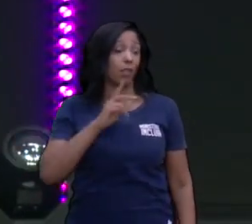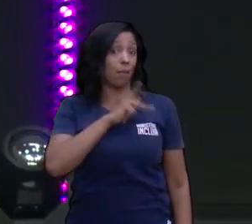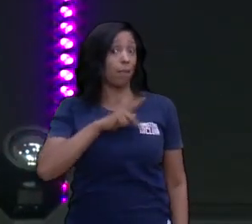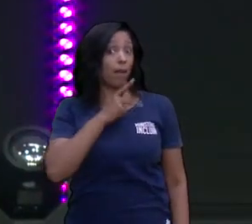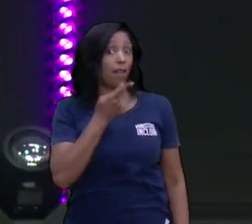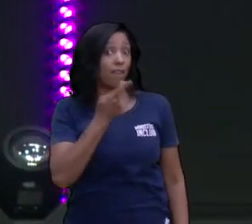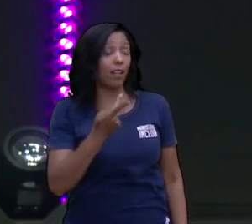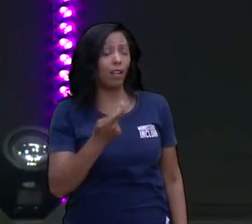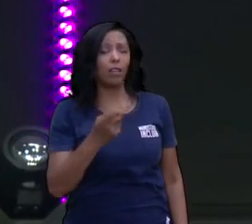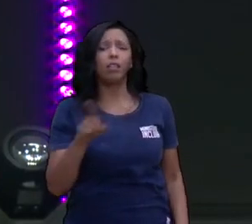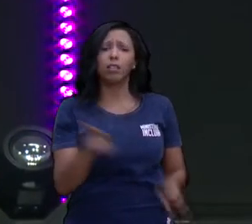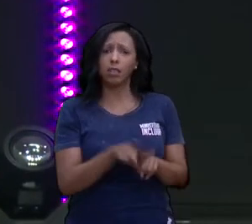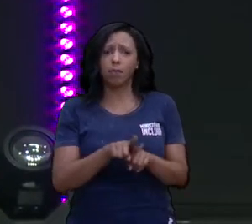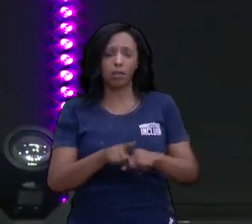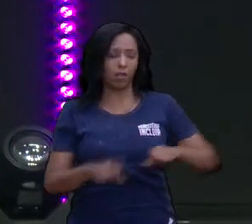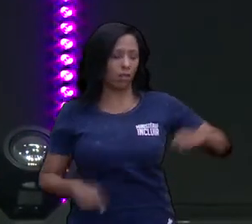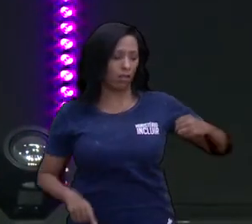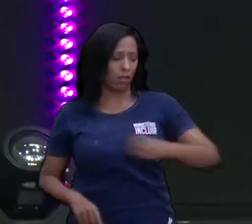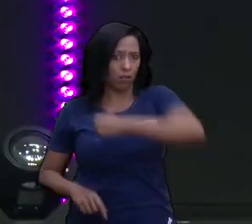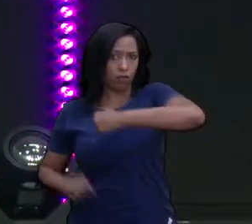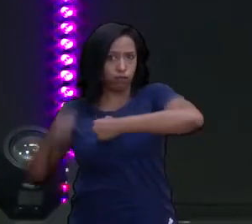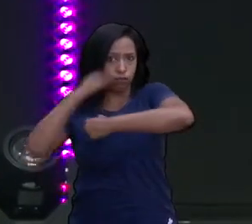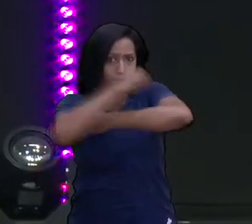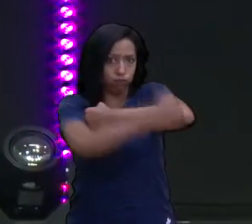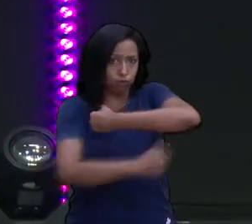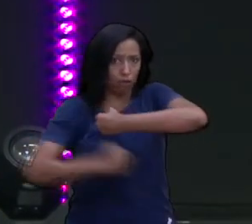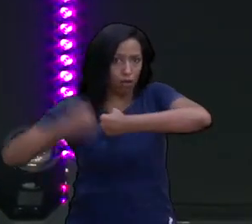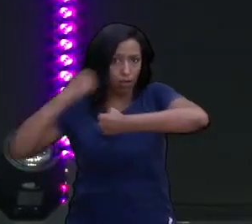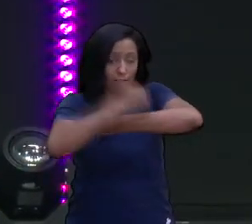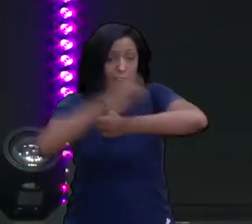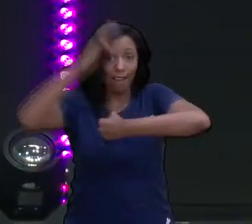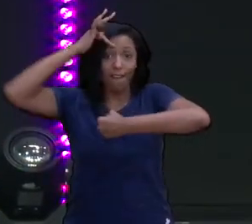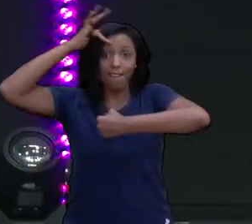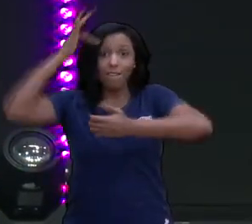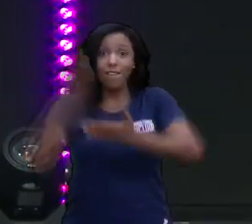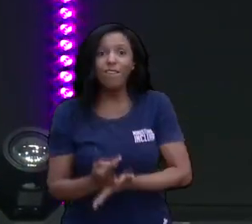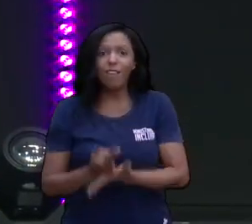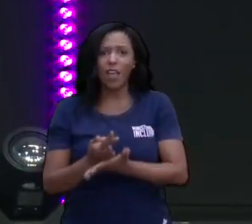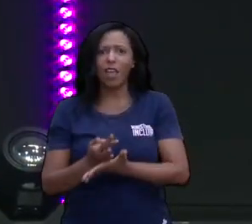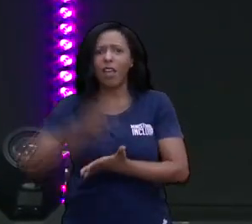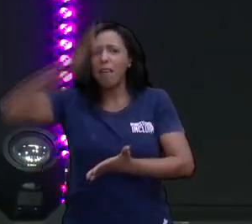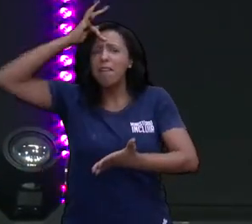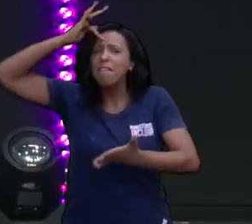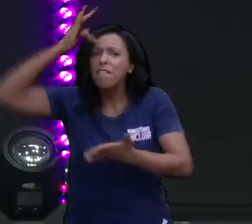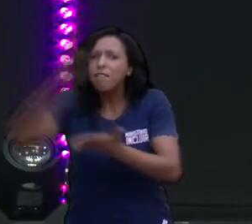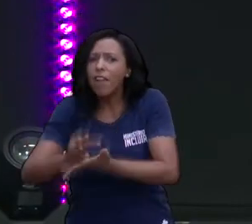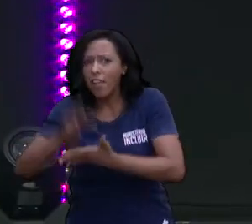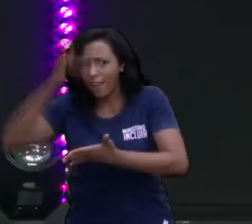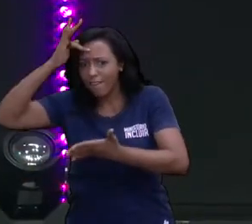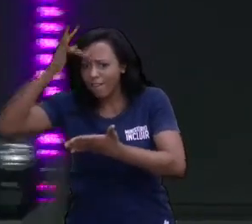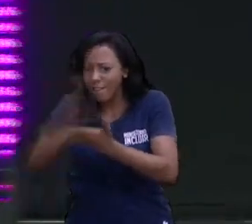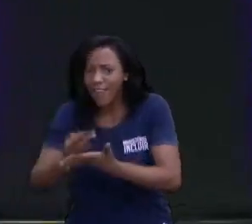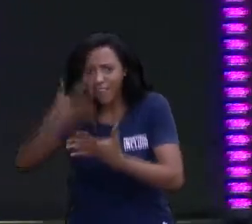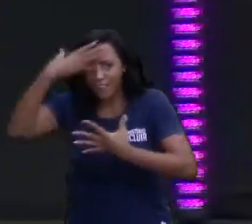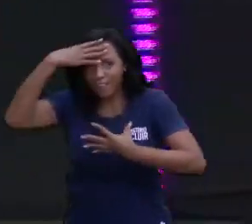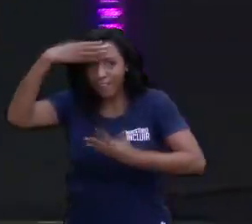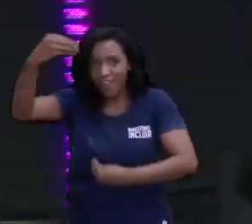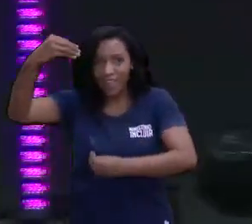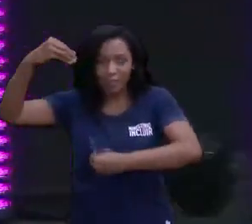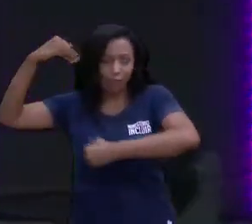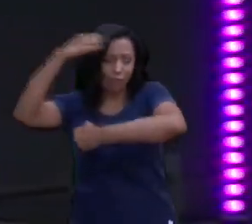O Escudo era uma peça de 1,1 metro um metro e meio por 70